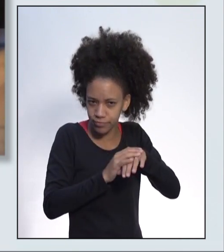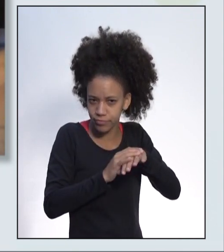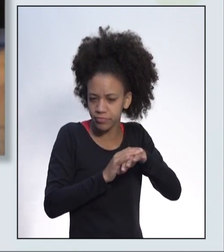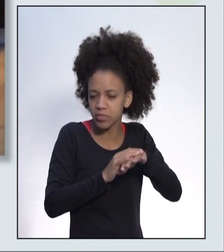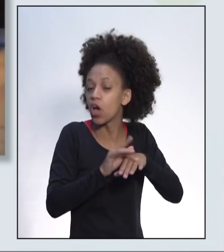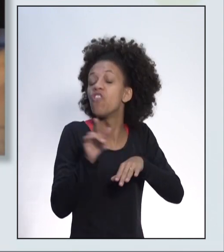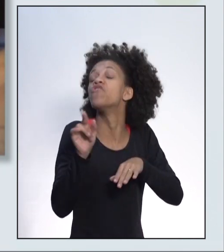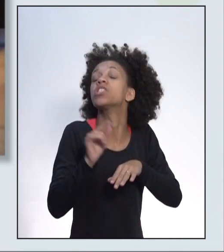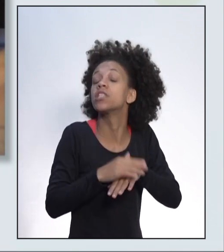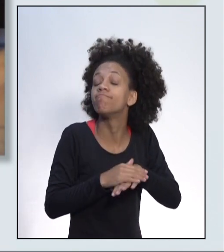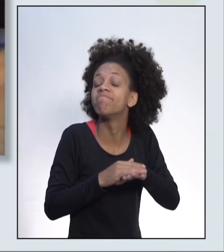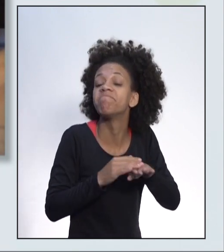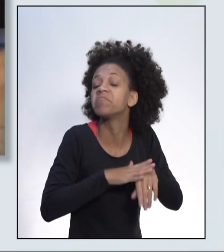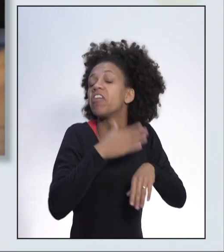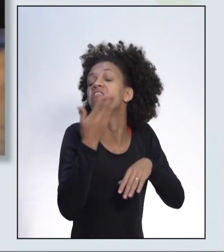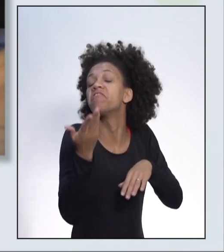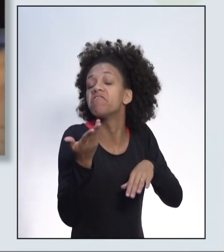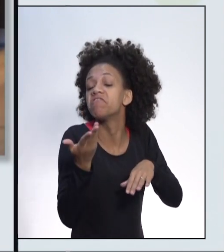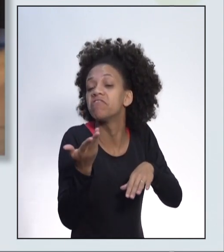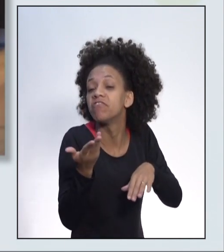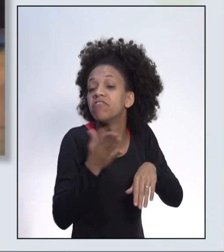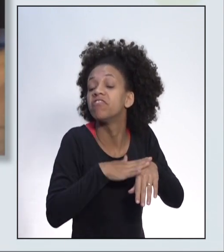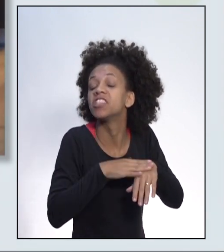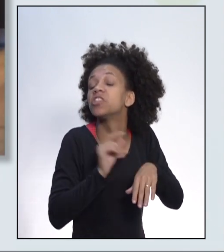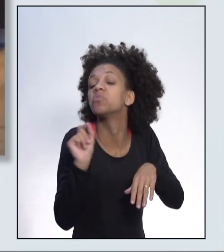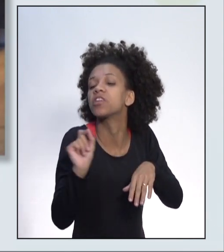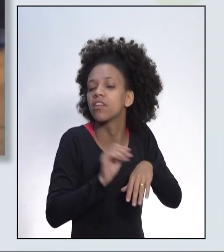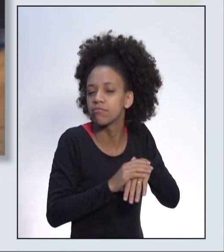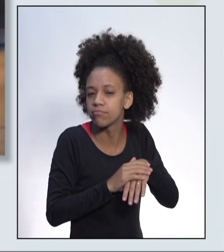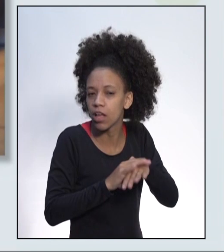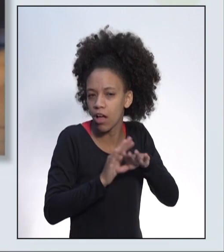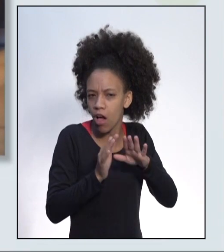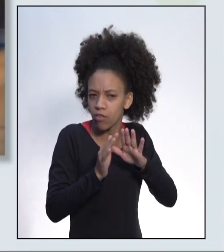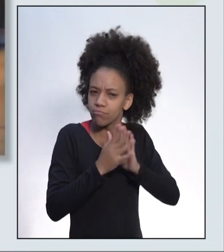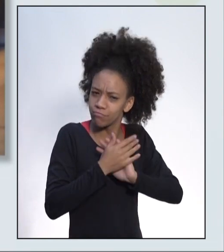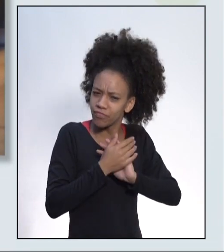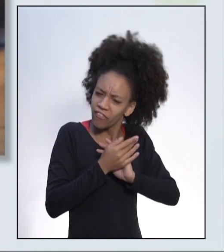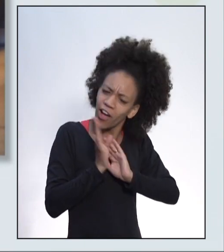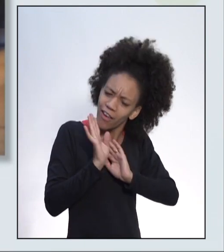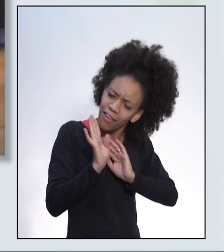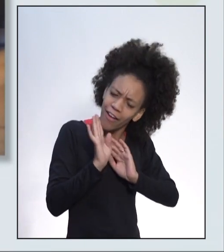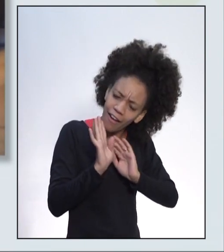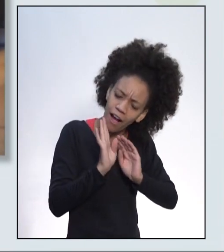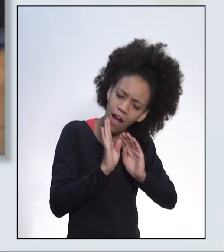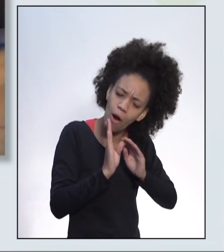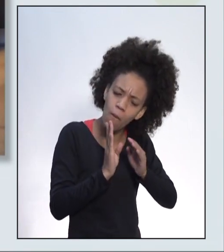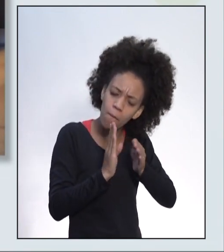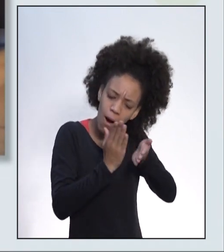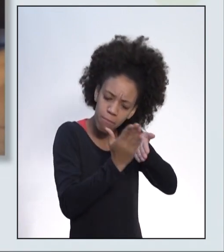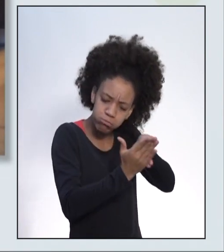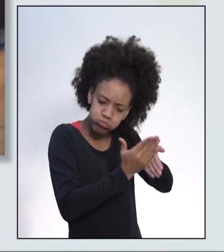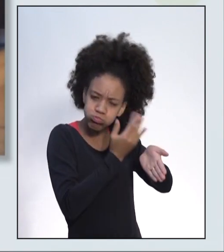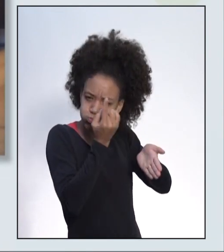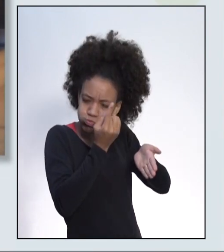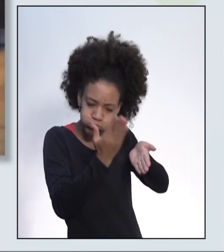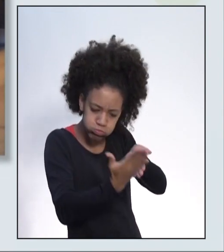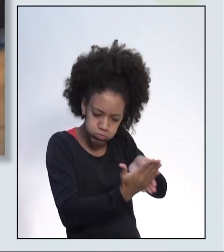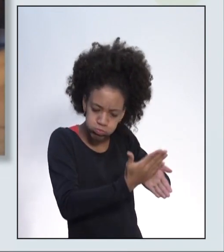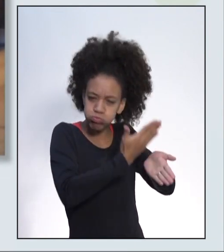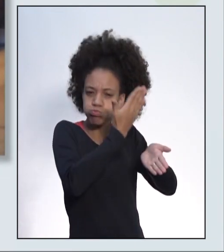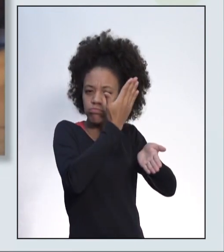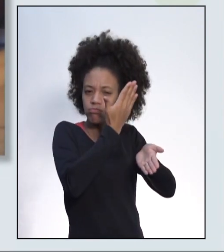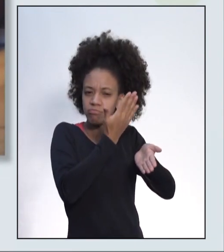tá criando aí? Hein? Eu acho que ficou uma boa capa porque é algo bem importante para mim, essa